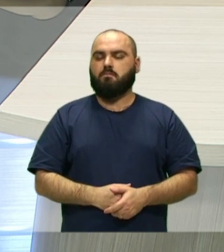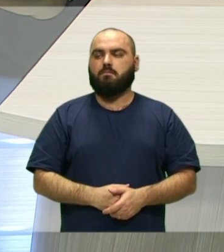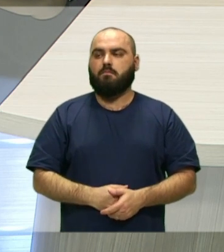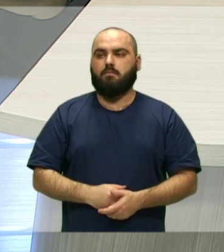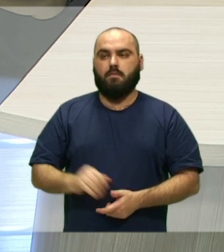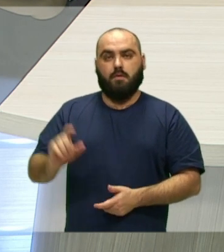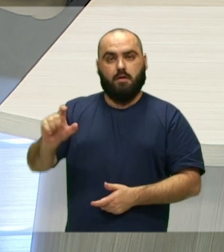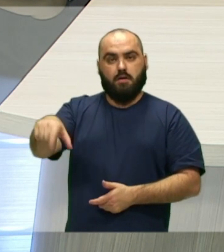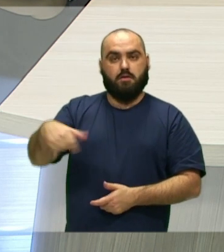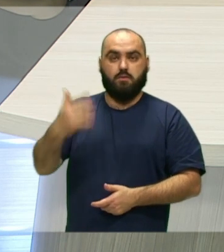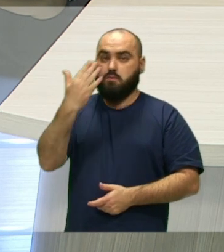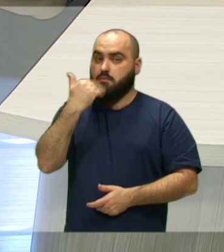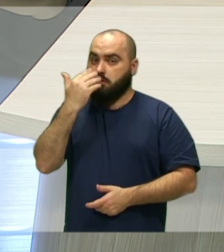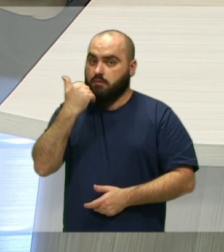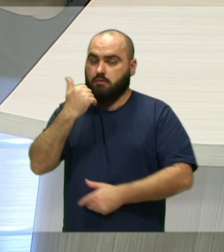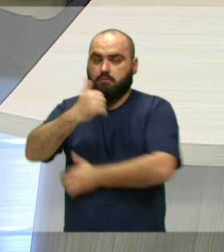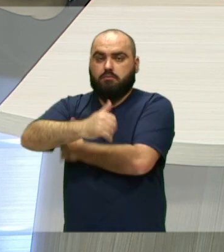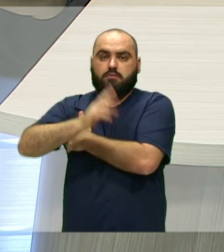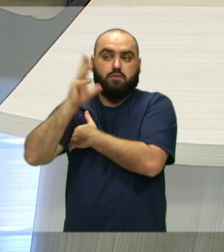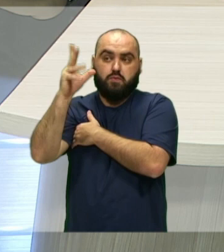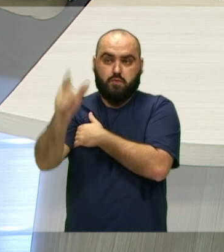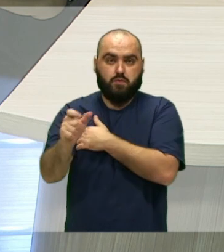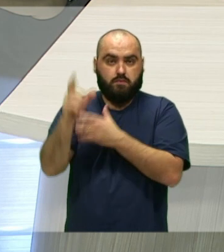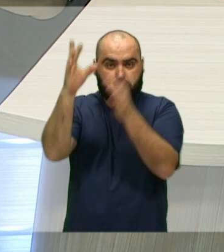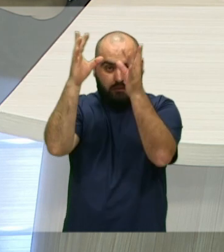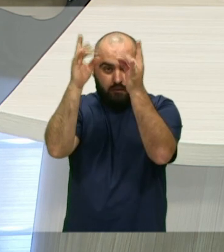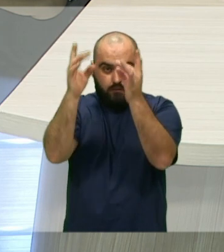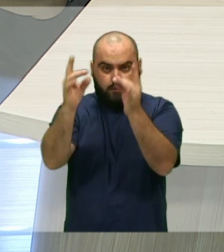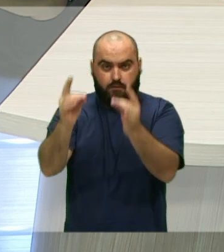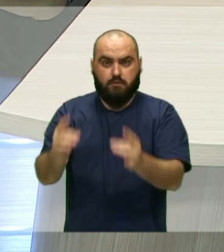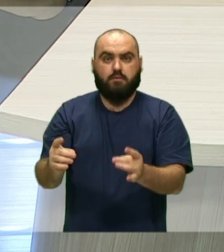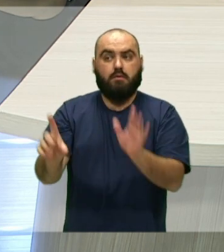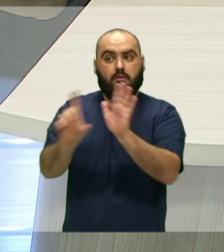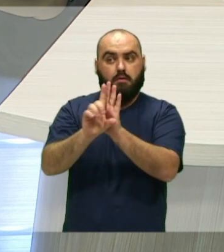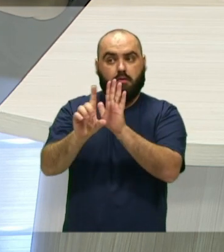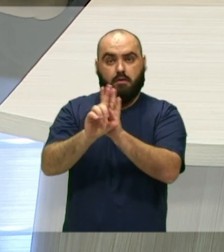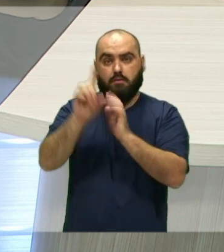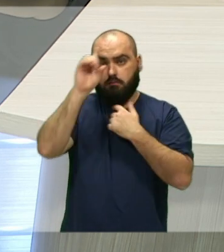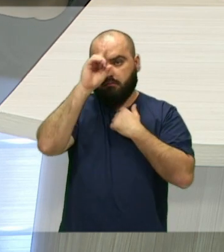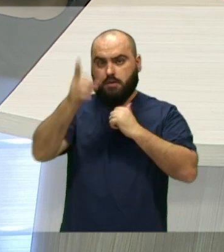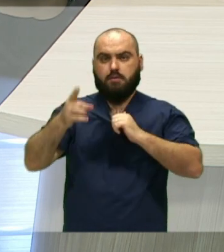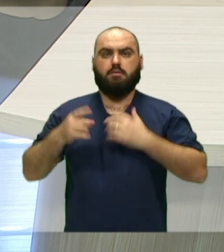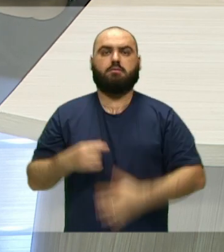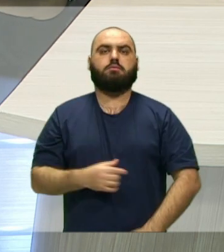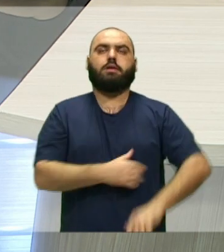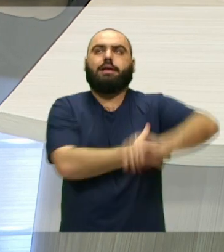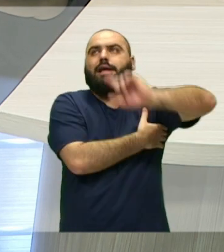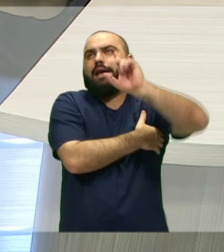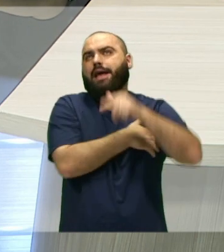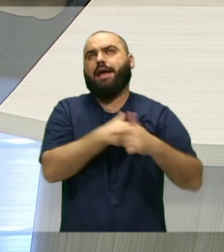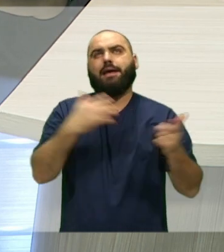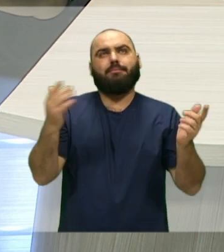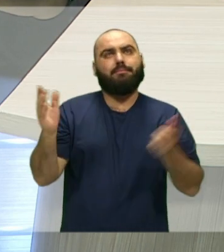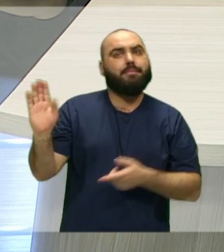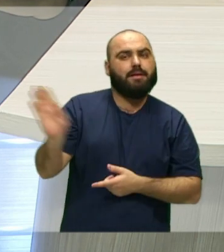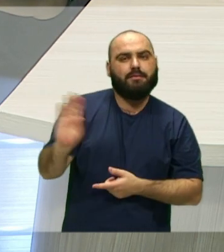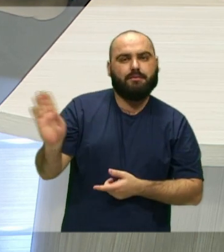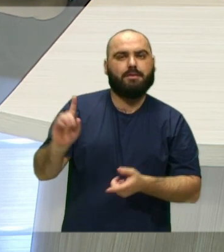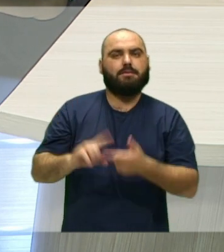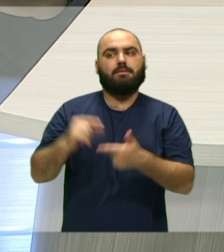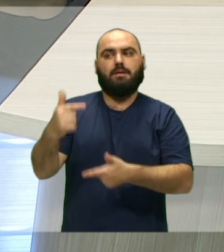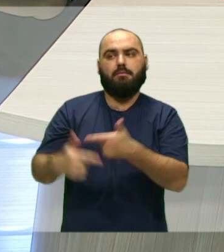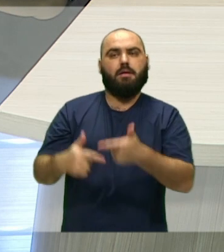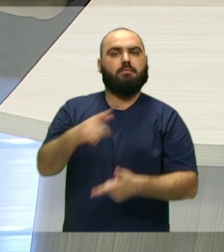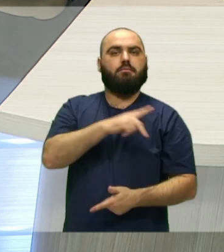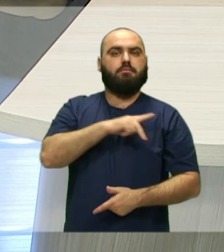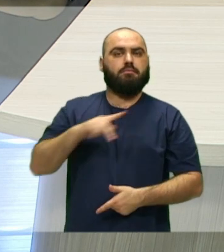eh ele é é tudo tá na tá estipulado em lei até uma acho que uma vantagem eh do serviço público